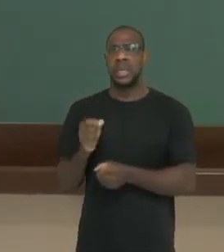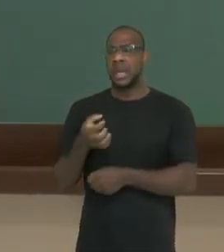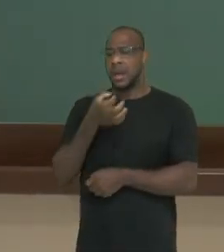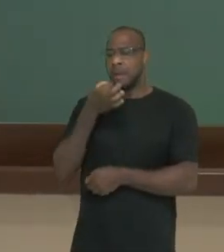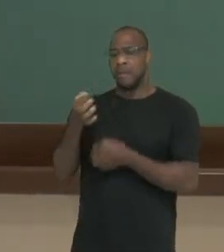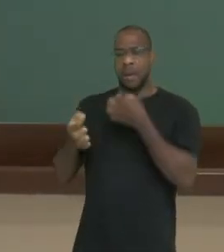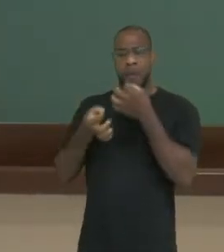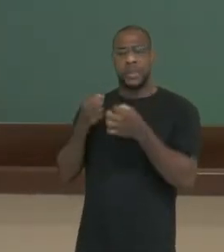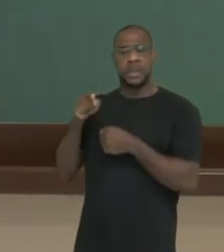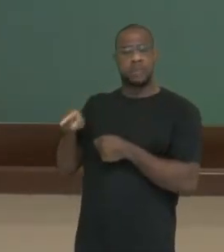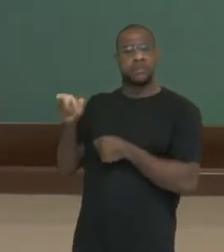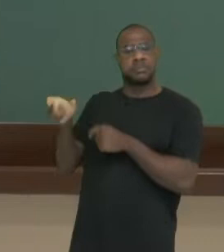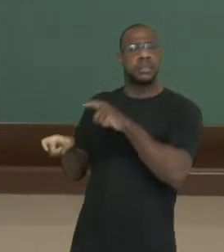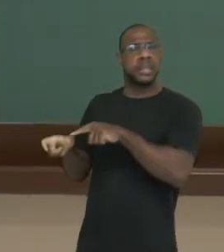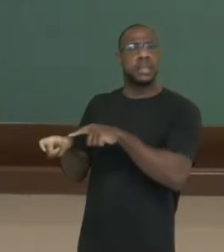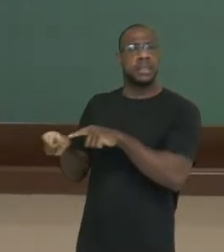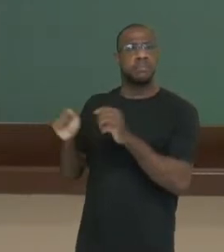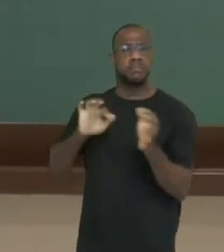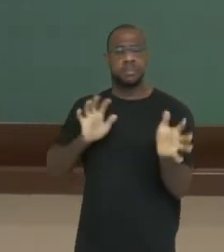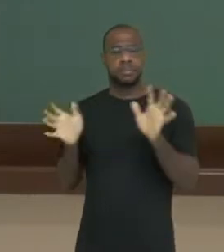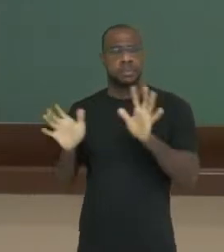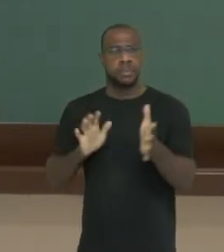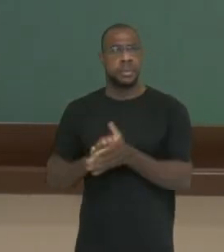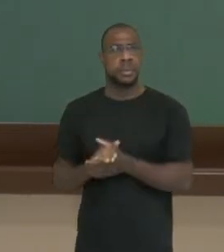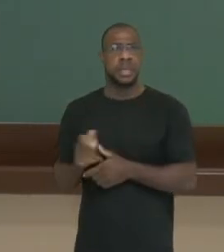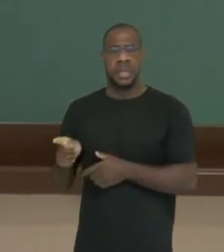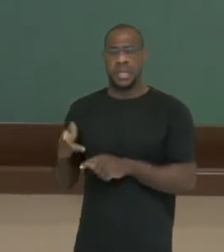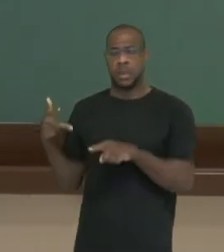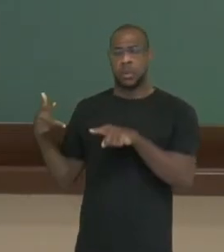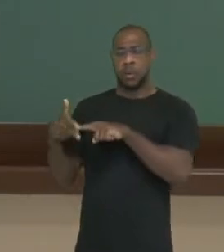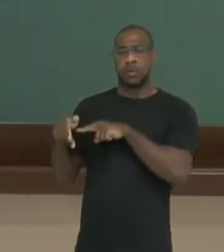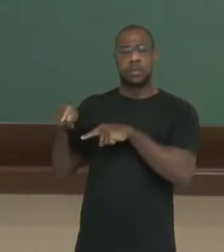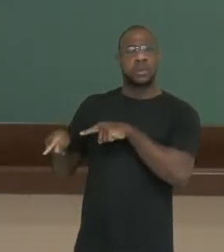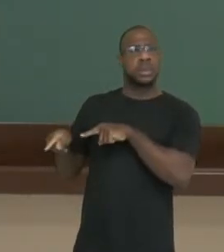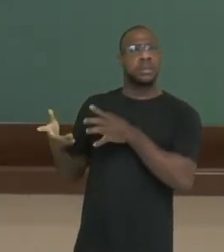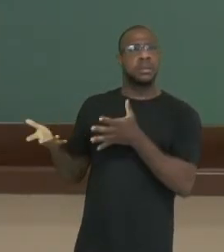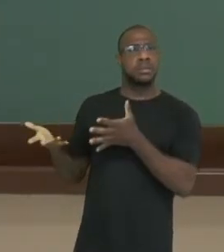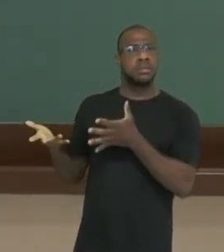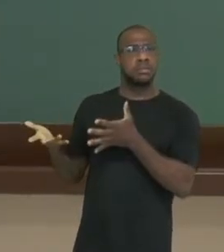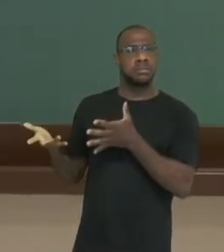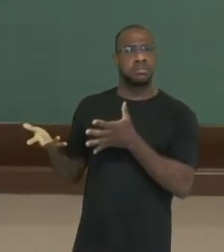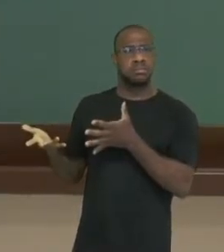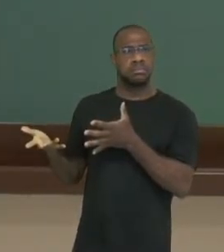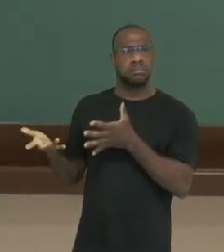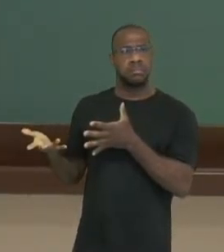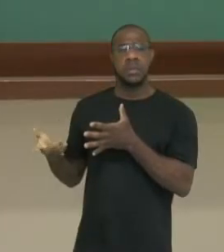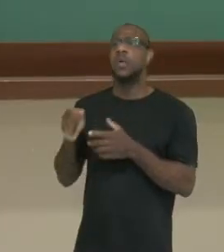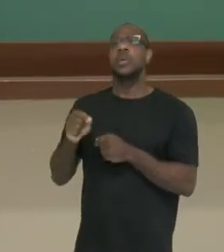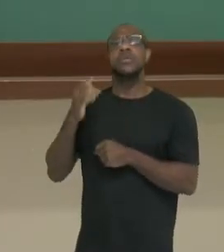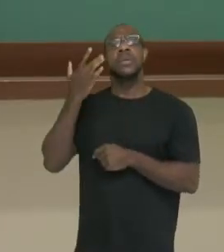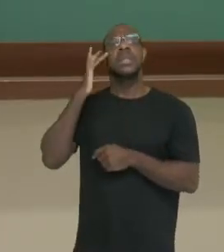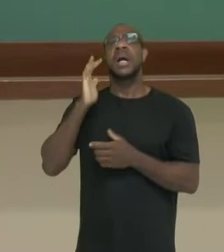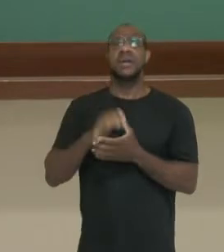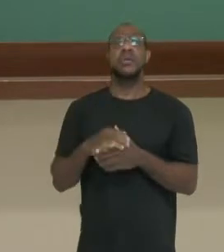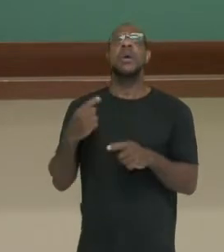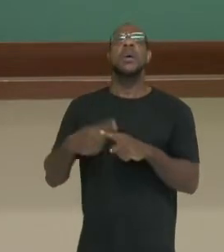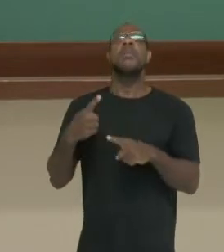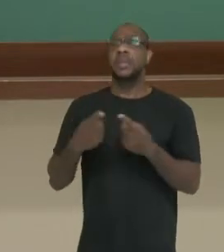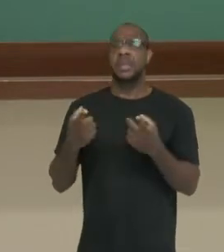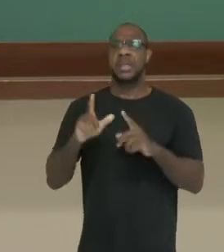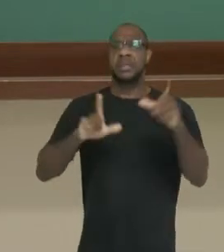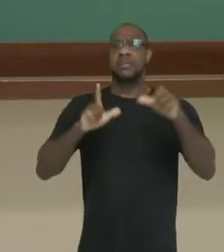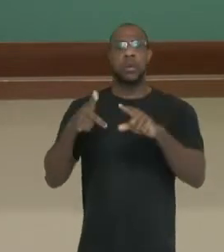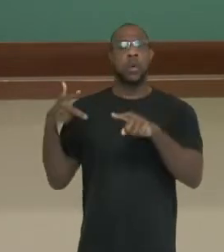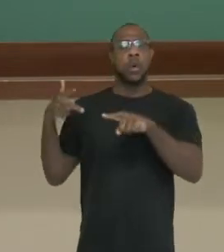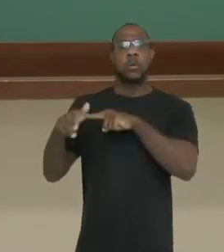foi imparcial no momento em que resolveu cortar a fala do jogador? E aí, o que vocês pensam a respeito disso?